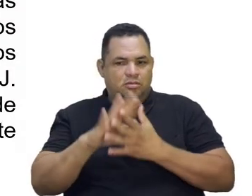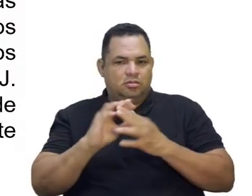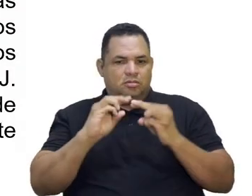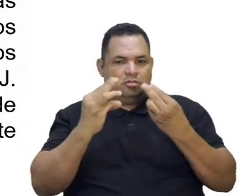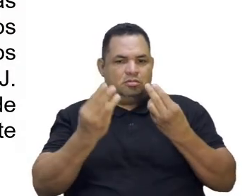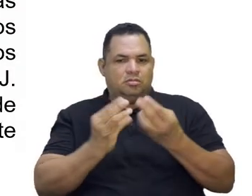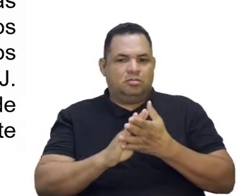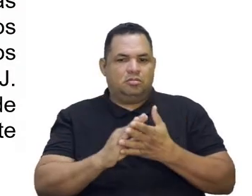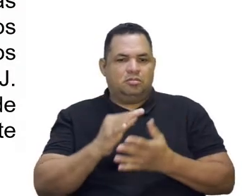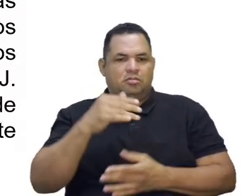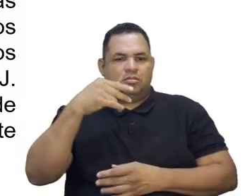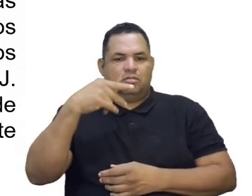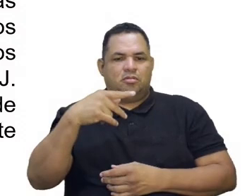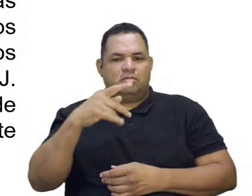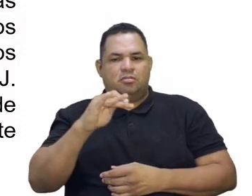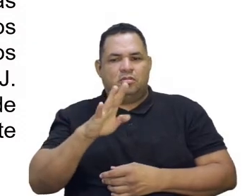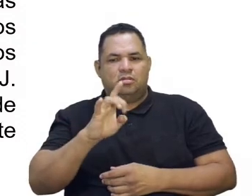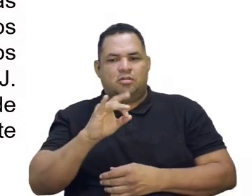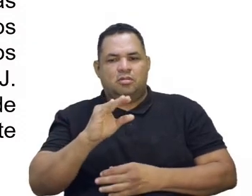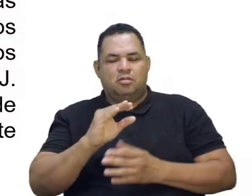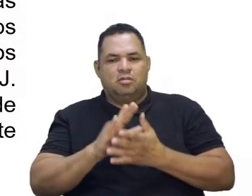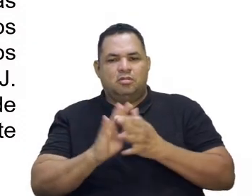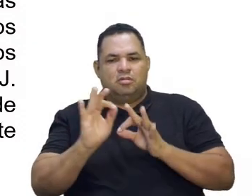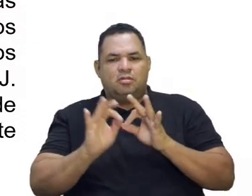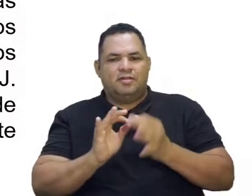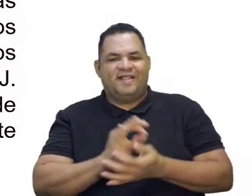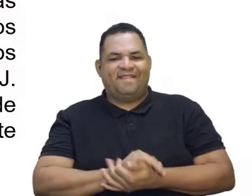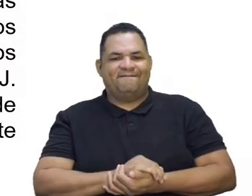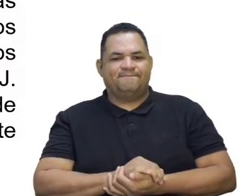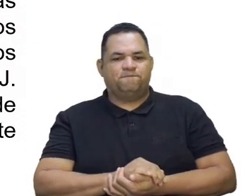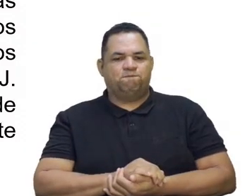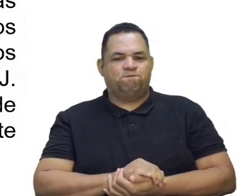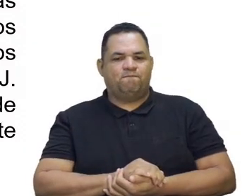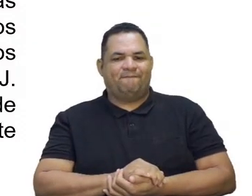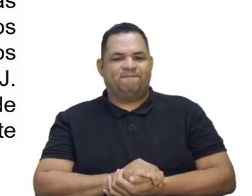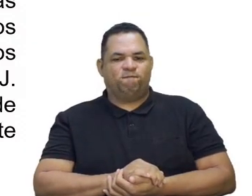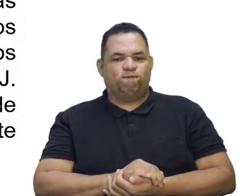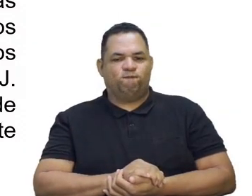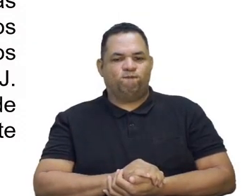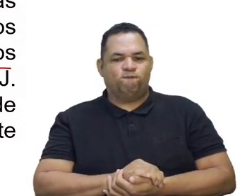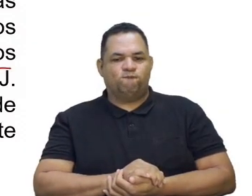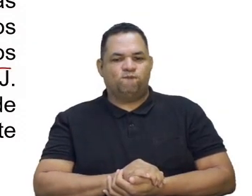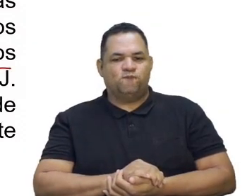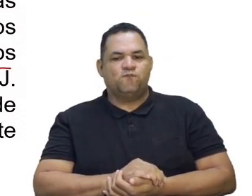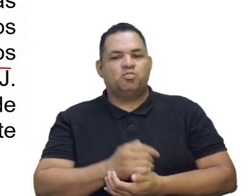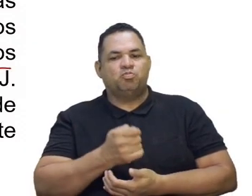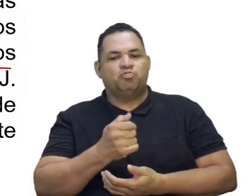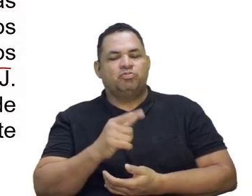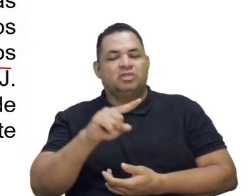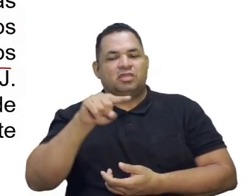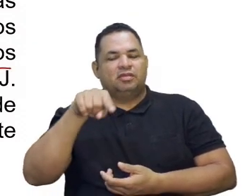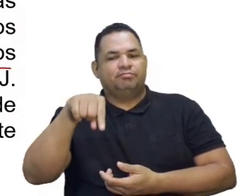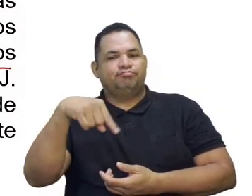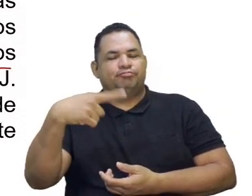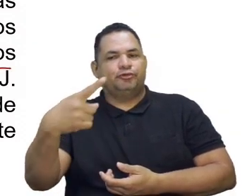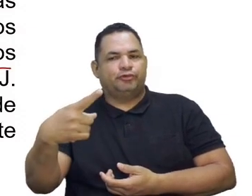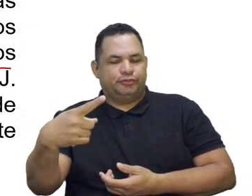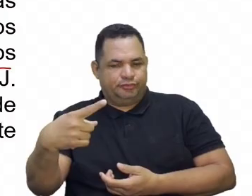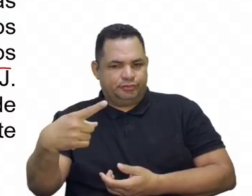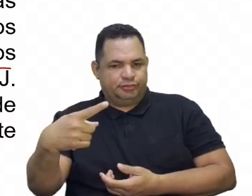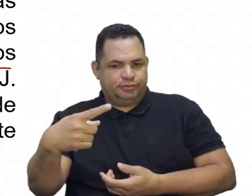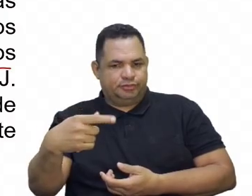tem Proust, que é das proporções definidas. Quase 100 anos